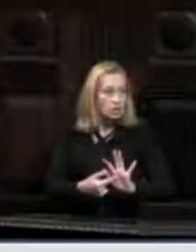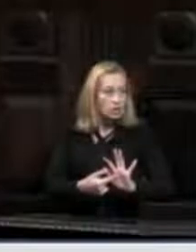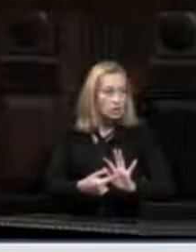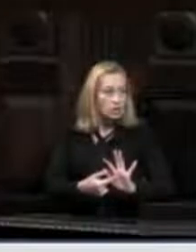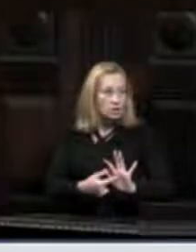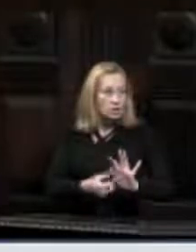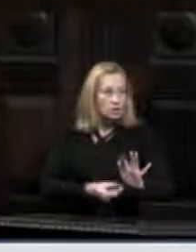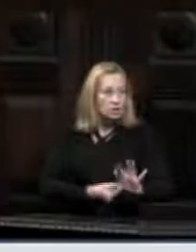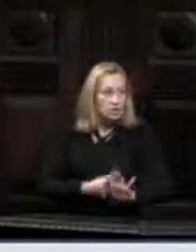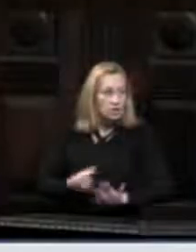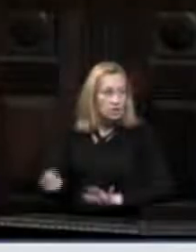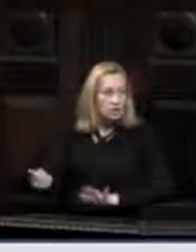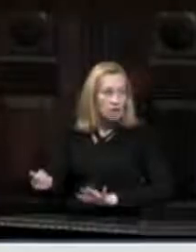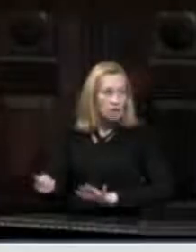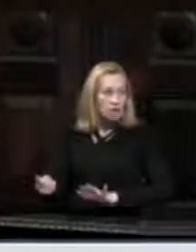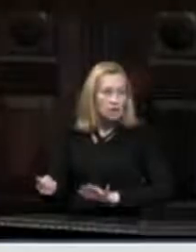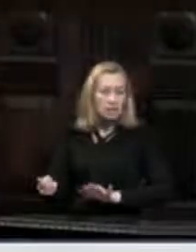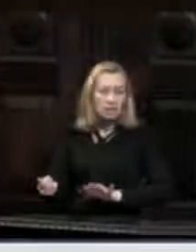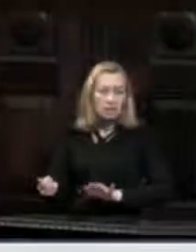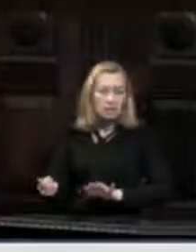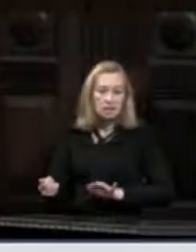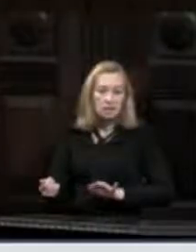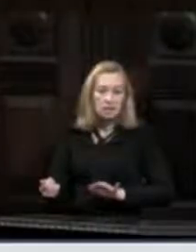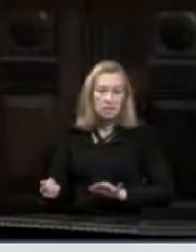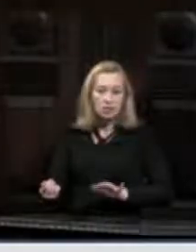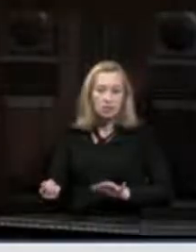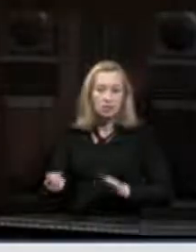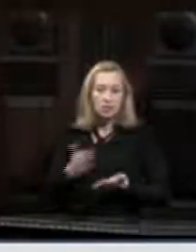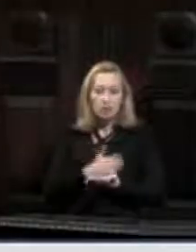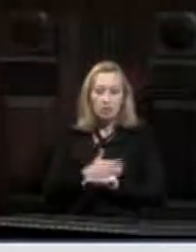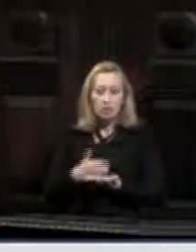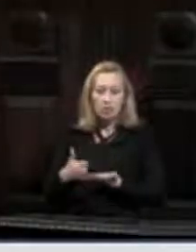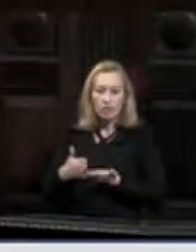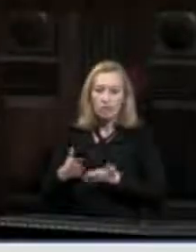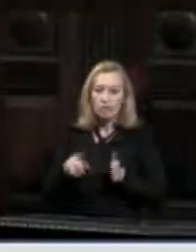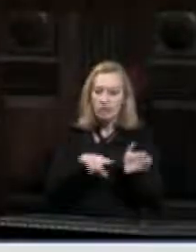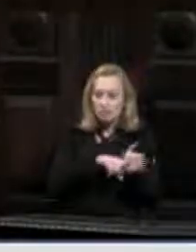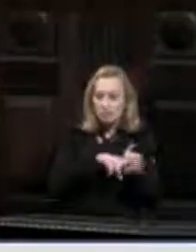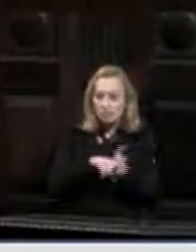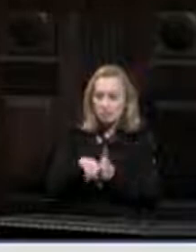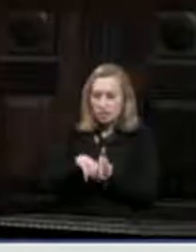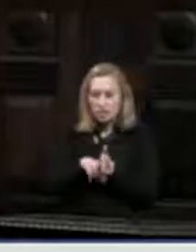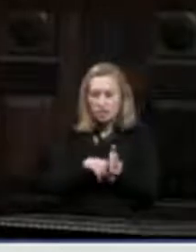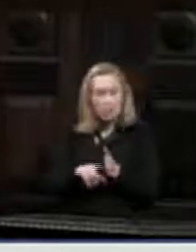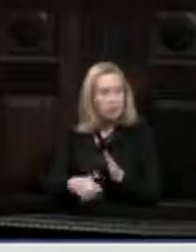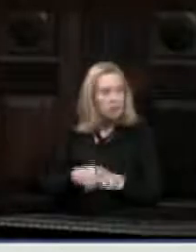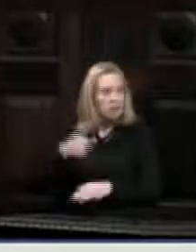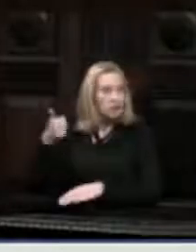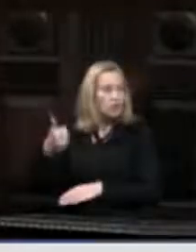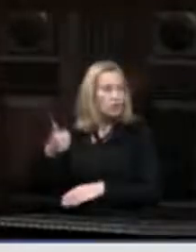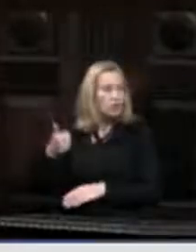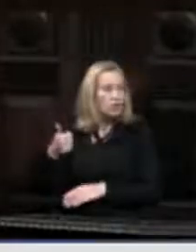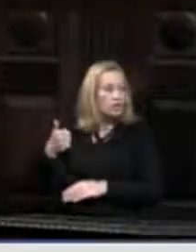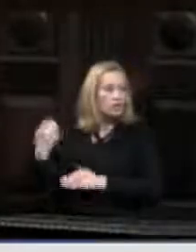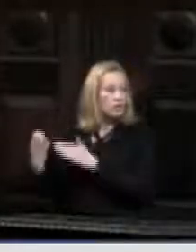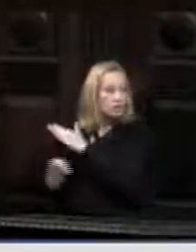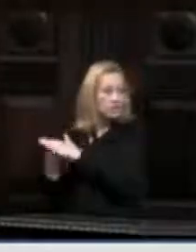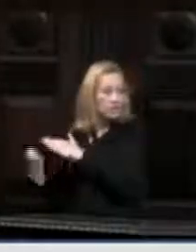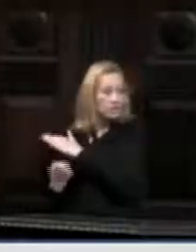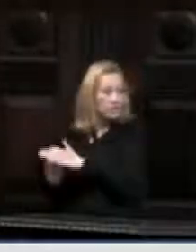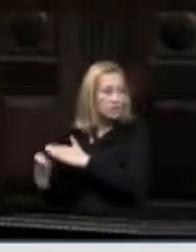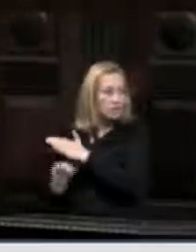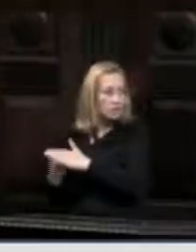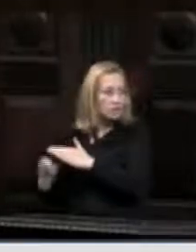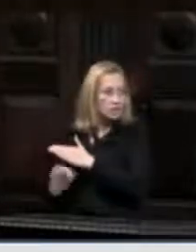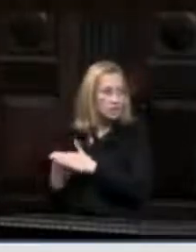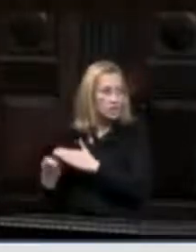e passem para a agência reguladora. E aí pode ser que haja um ponto de encontro nesse debate entre o trabalho da comissão lá atrás